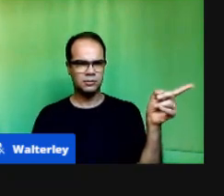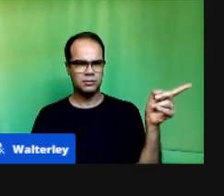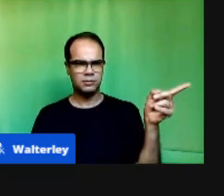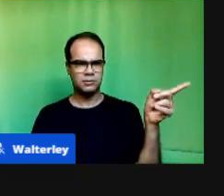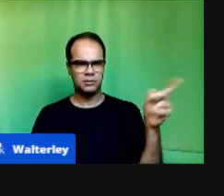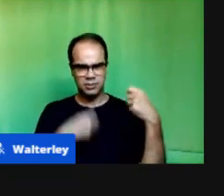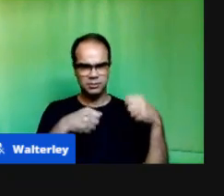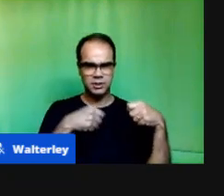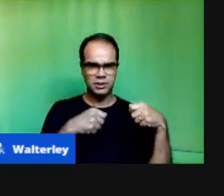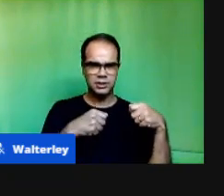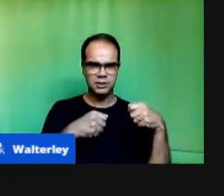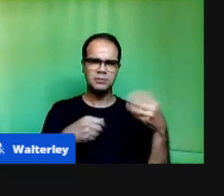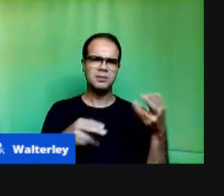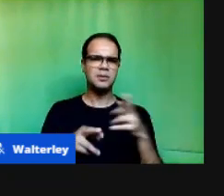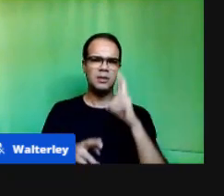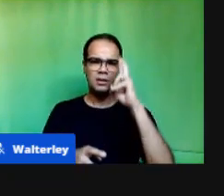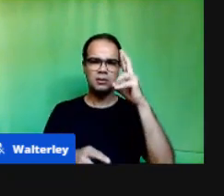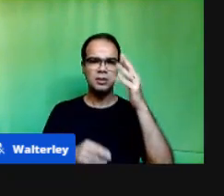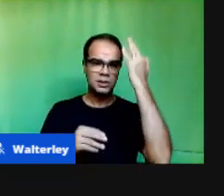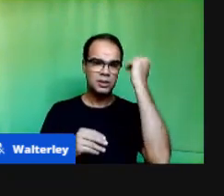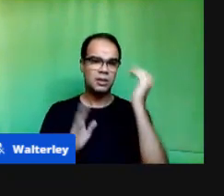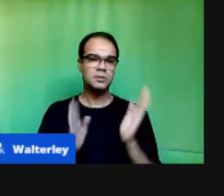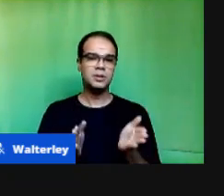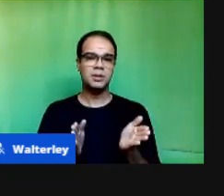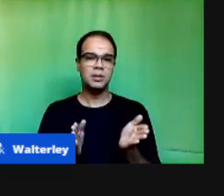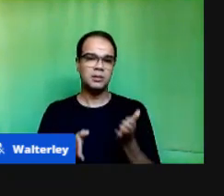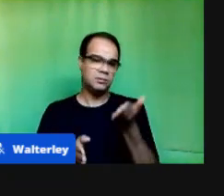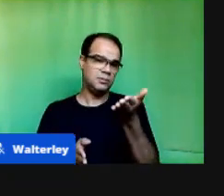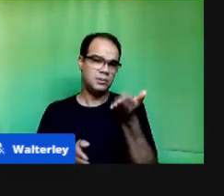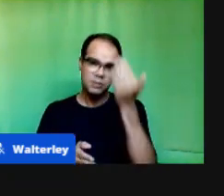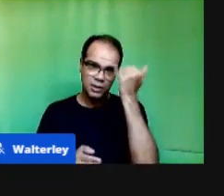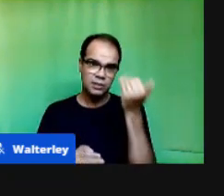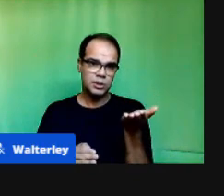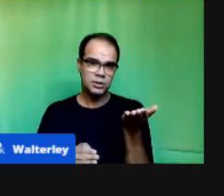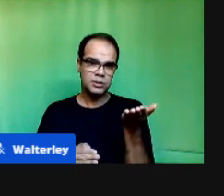que é uma responsabilidade tua? Então evita. Então evita.